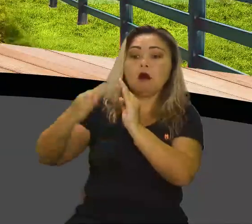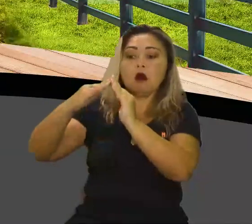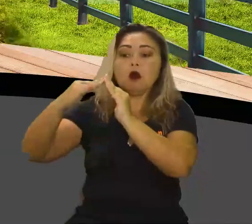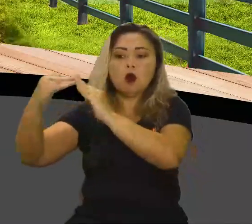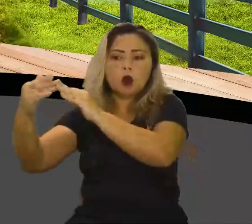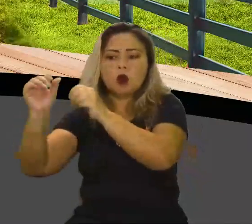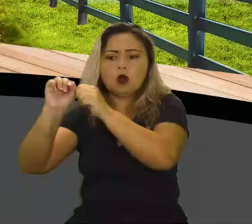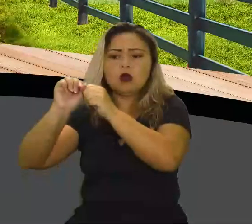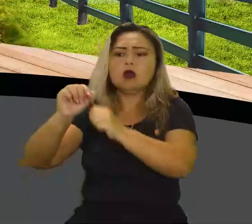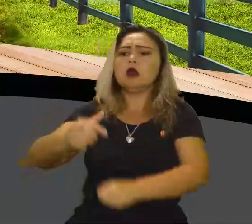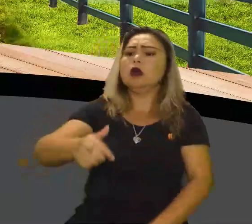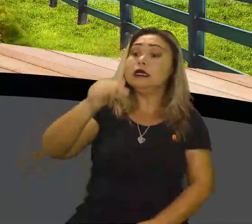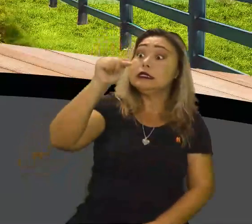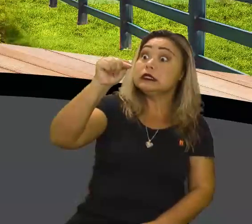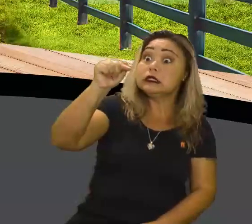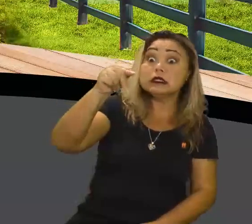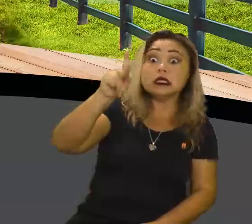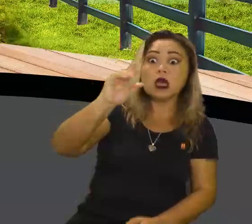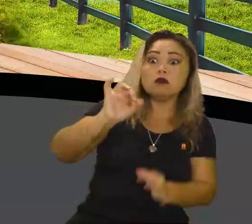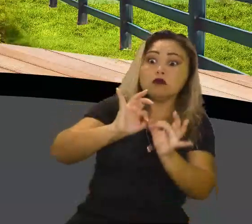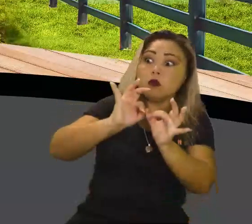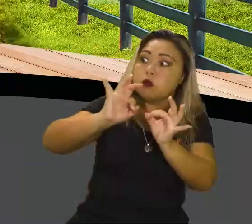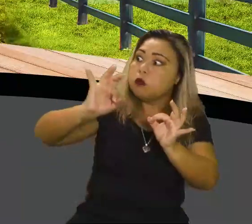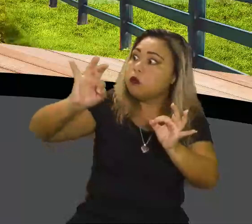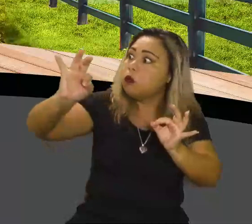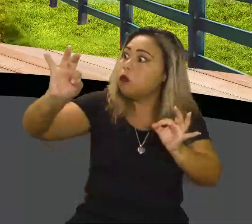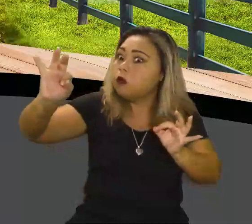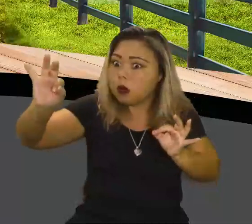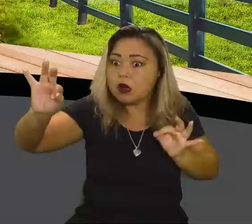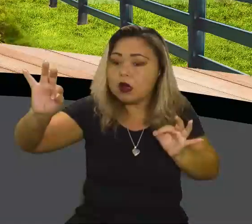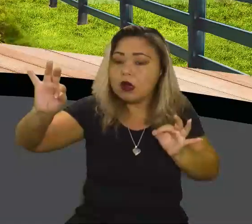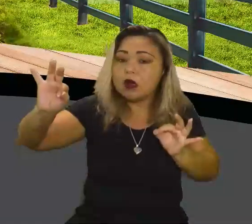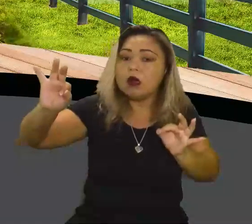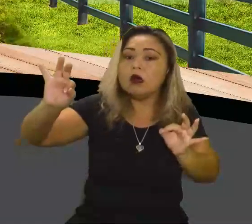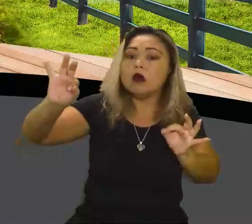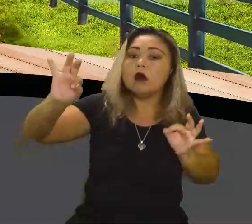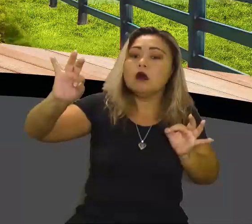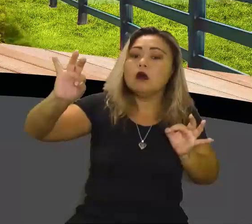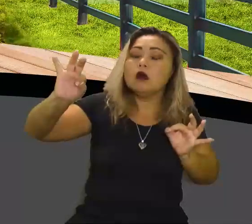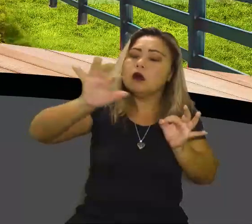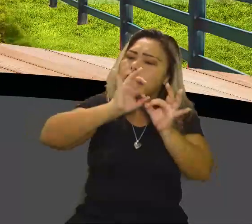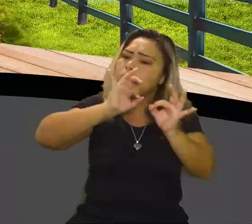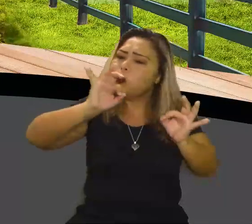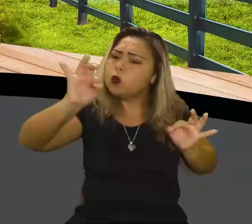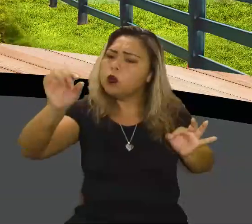a 7 quilômetros da minha propriedade. O raio de ação é de